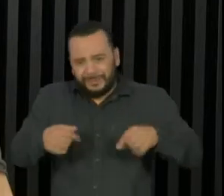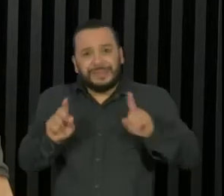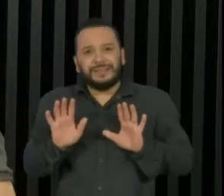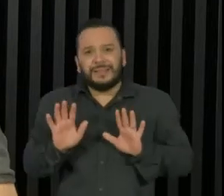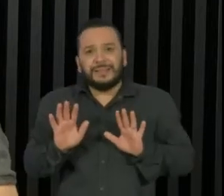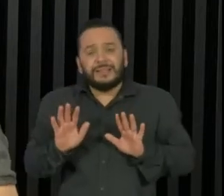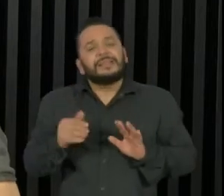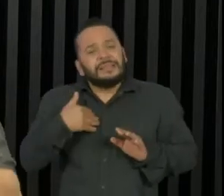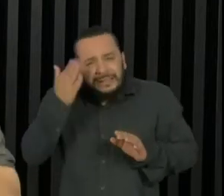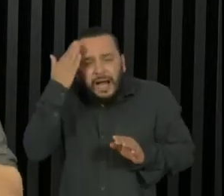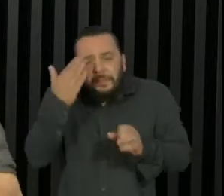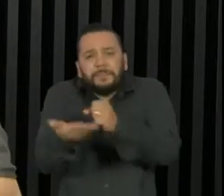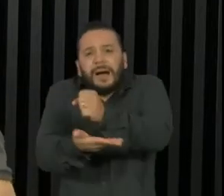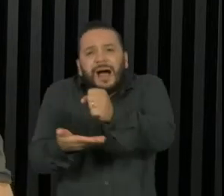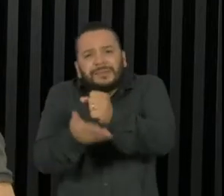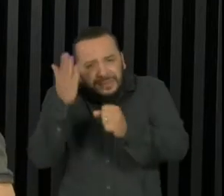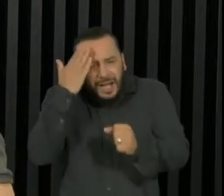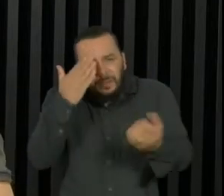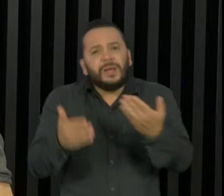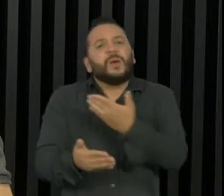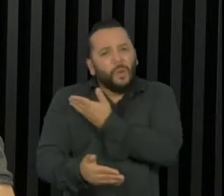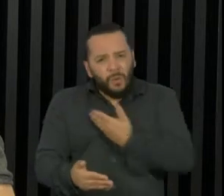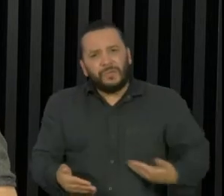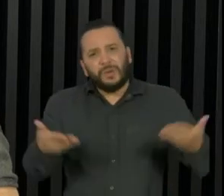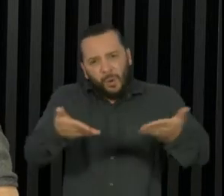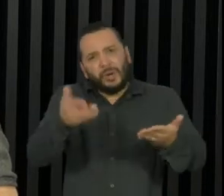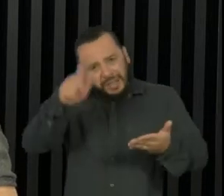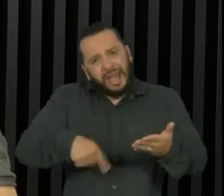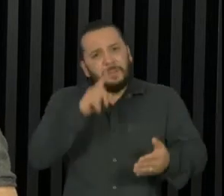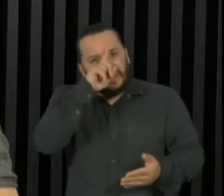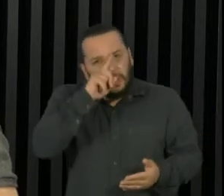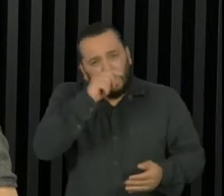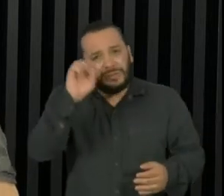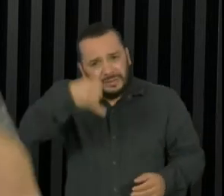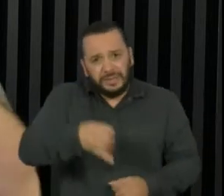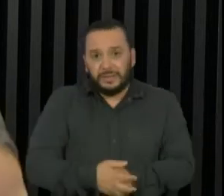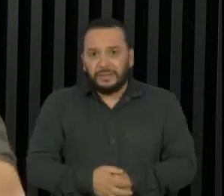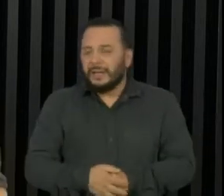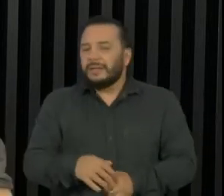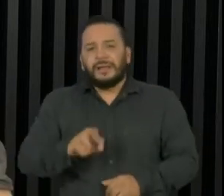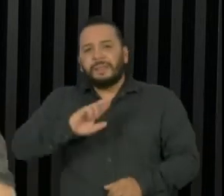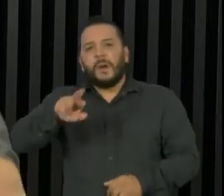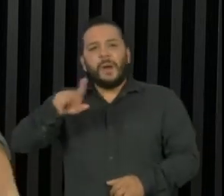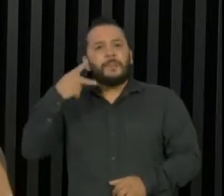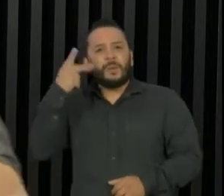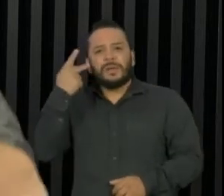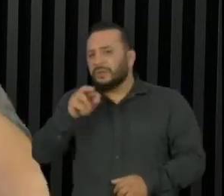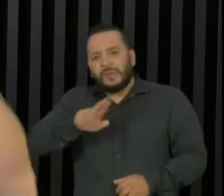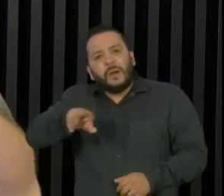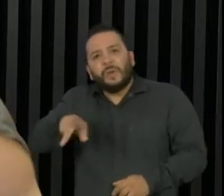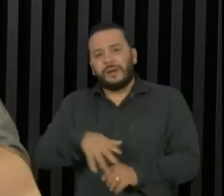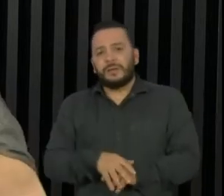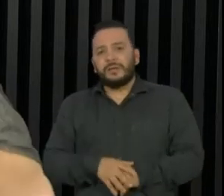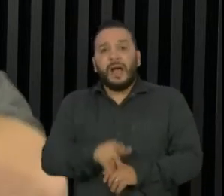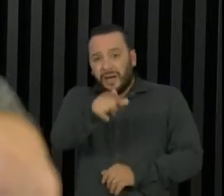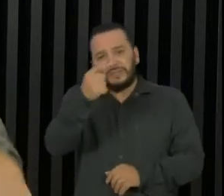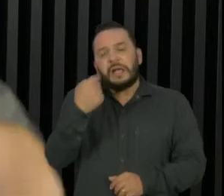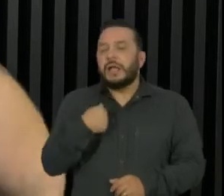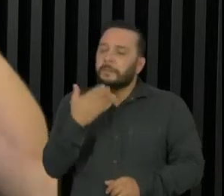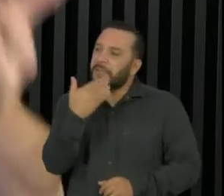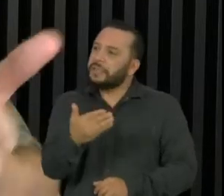Então, a partir daí, desse pensamento, a gente não está falando sobre posicionamento político. Muita gente me cobrou isso. Falou: Felipe, você está pedindo para as